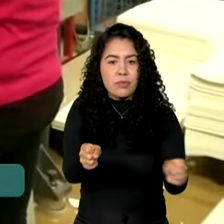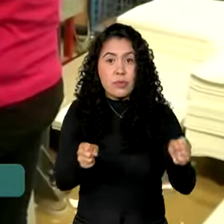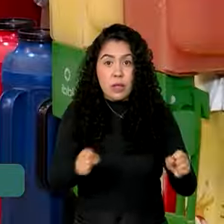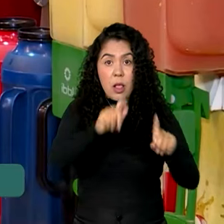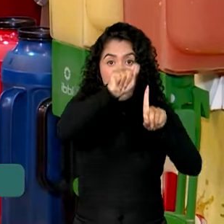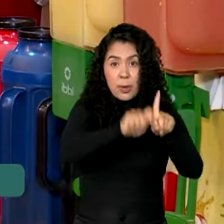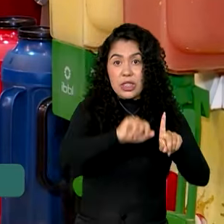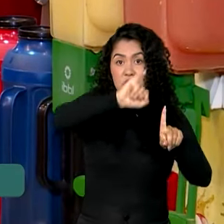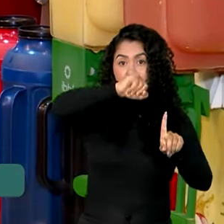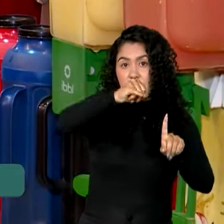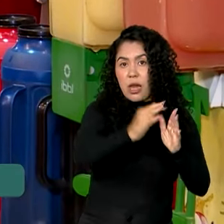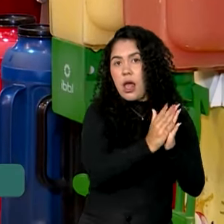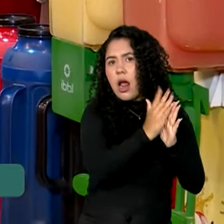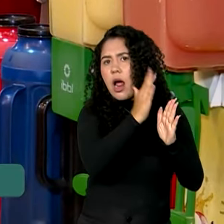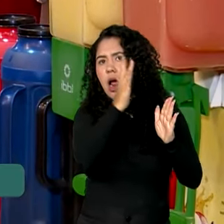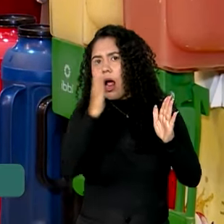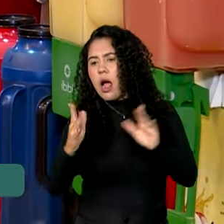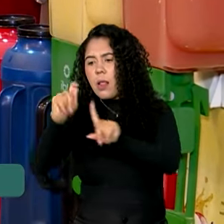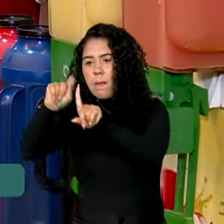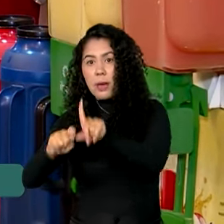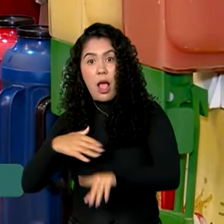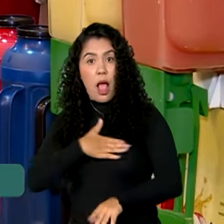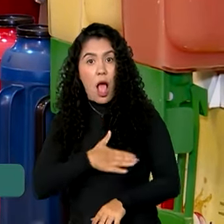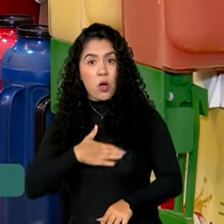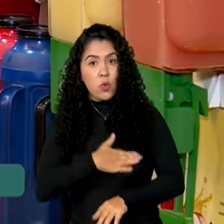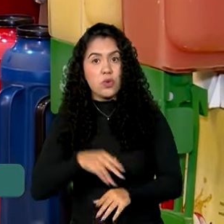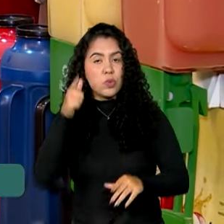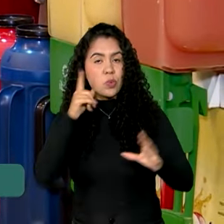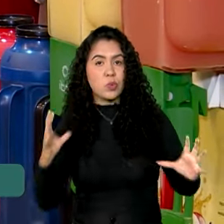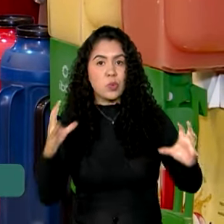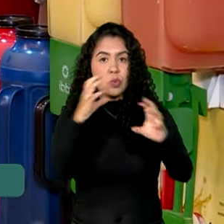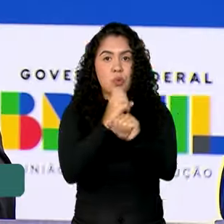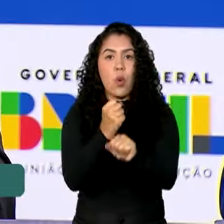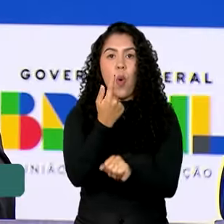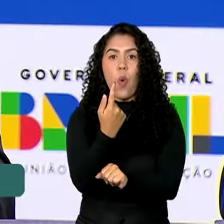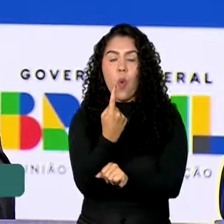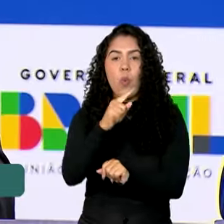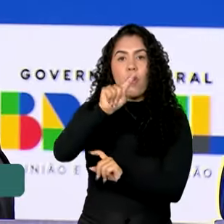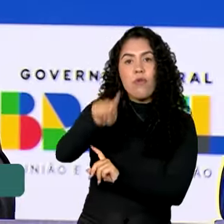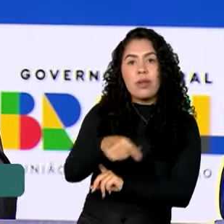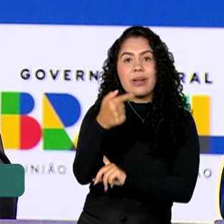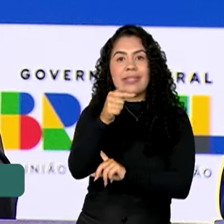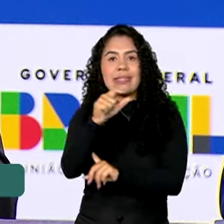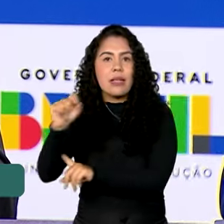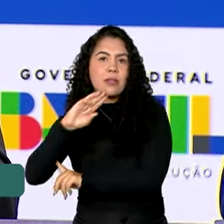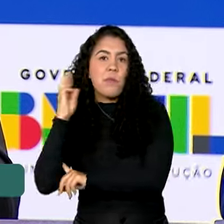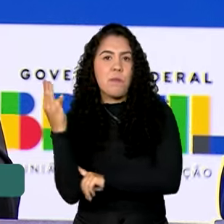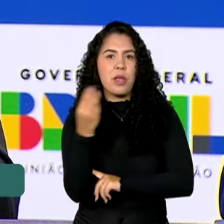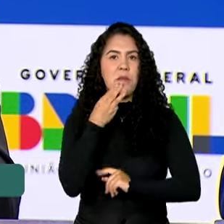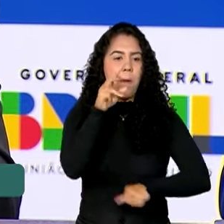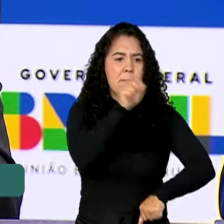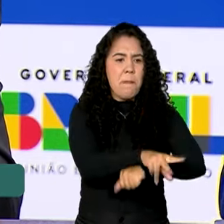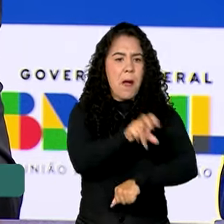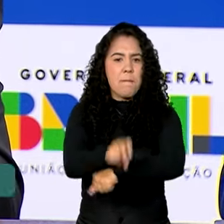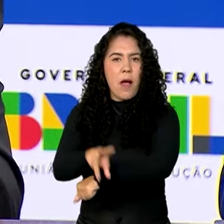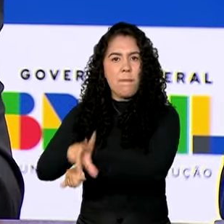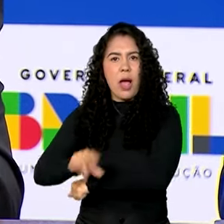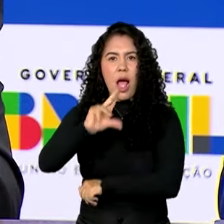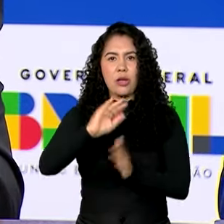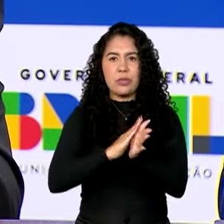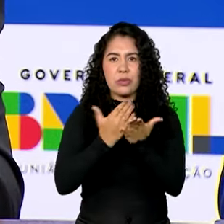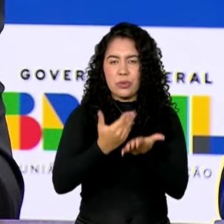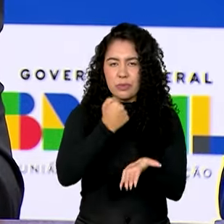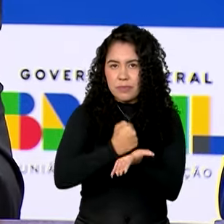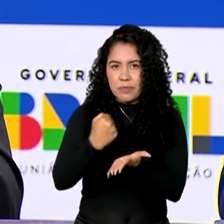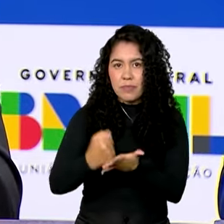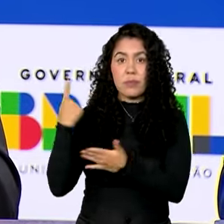agosto, foram gerados 1 milhão e 700 mil empregos formais. E acreditamos que nos próximos meses nós